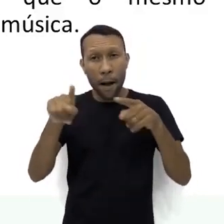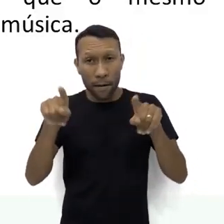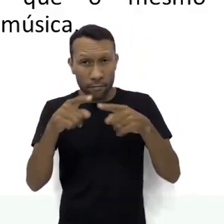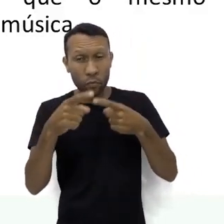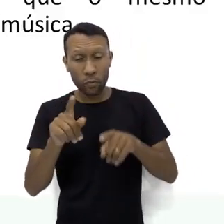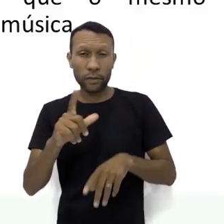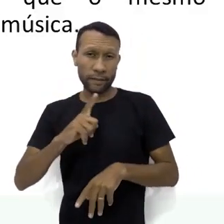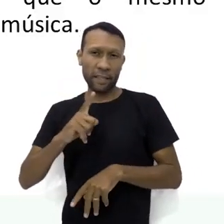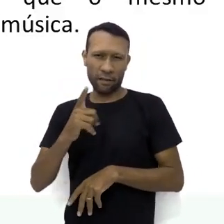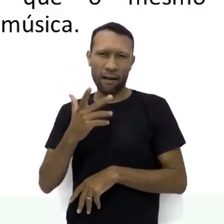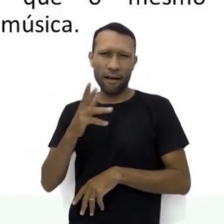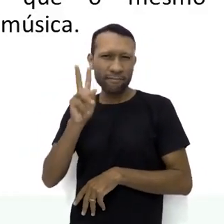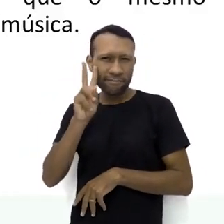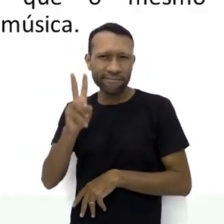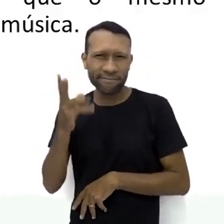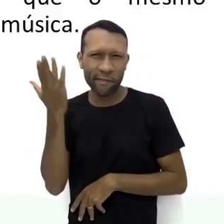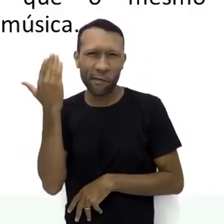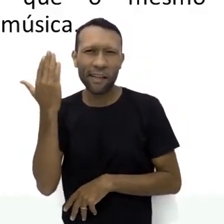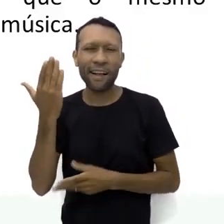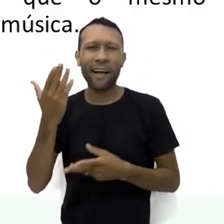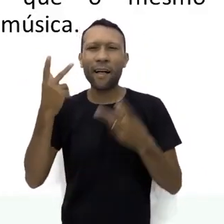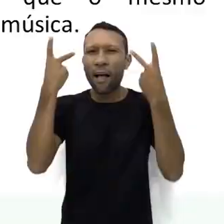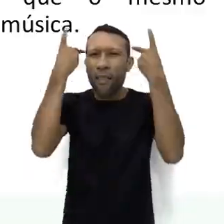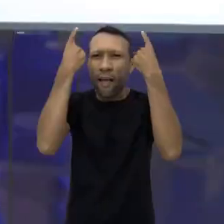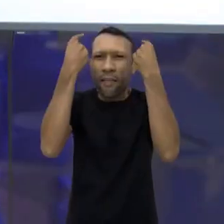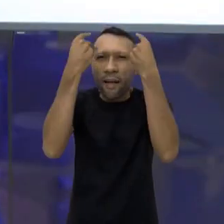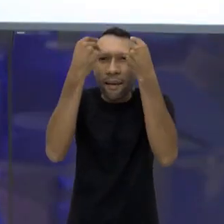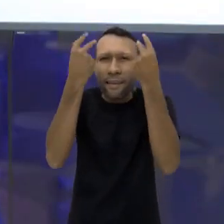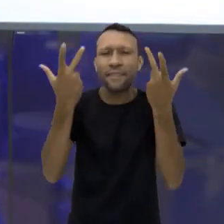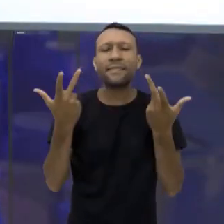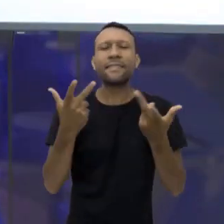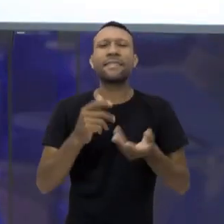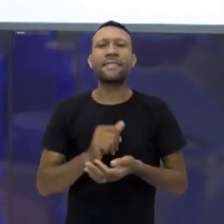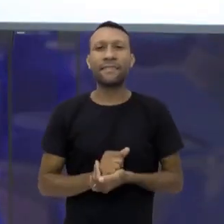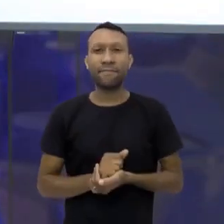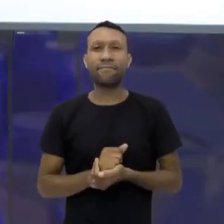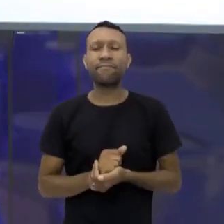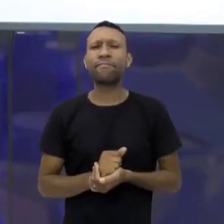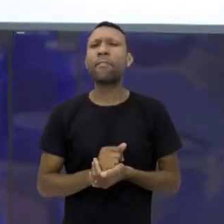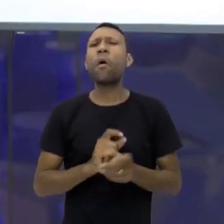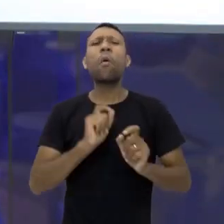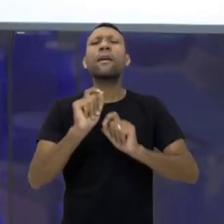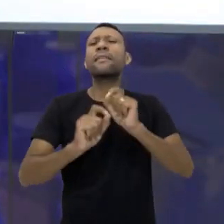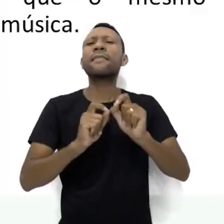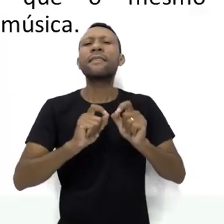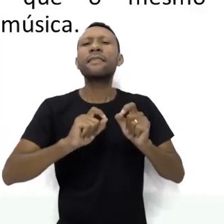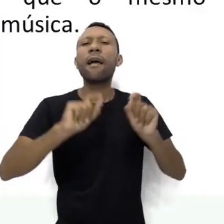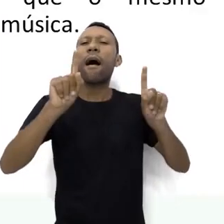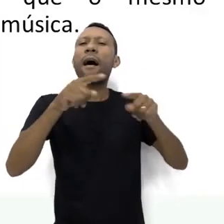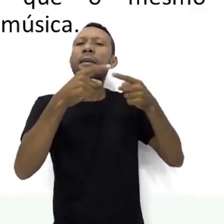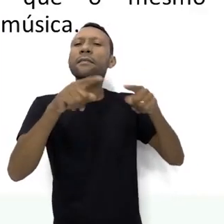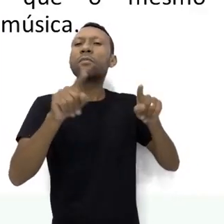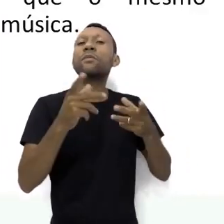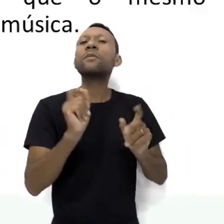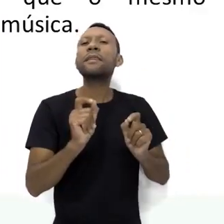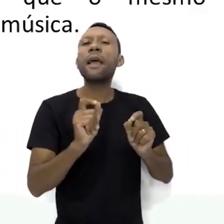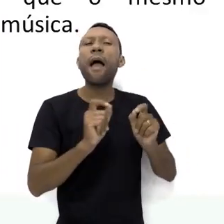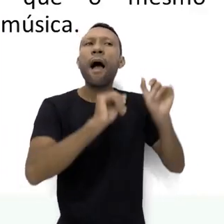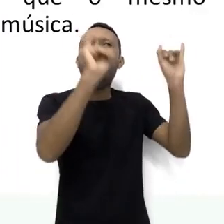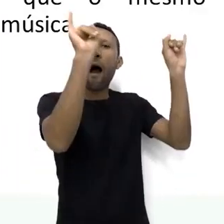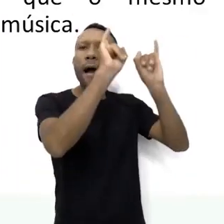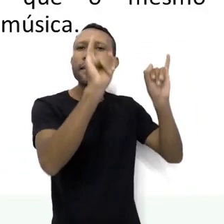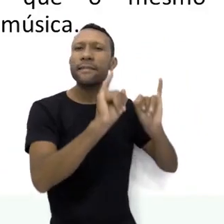musiké, que nós vimos lá no início, que significa a arte das musas. E o que seriam essas musas? As musas eram deusas